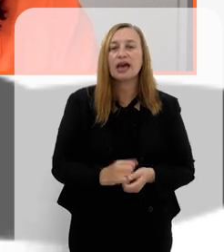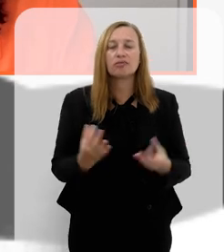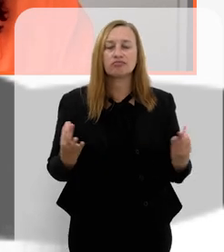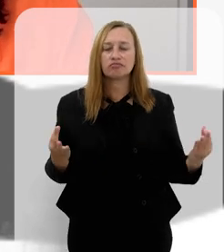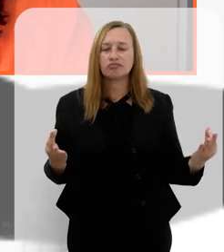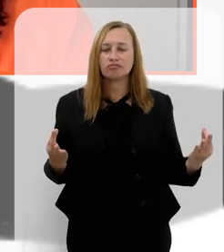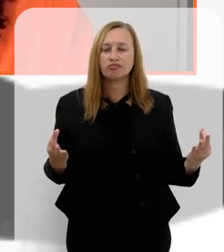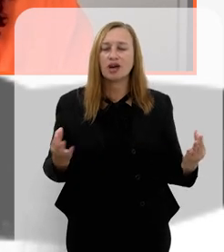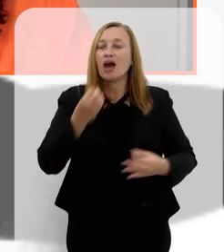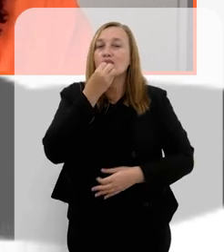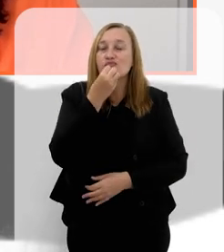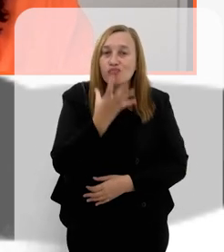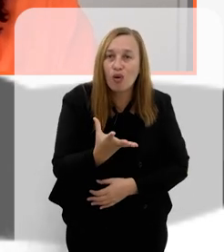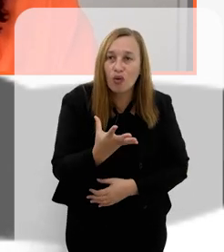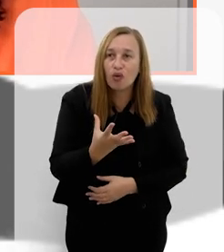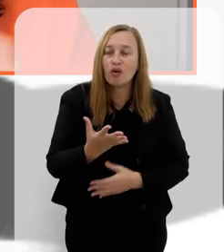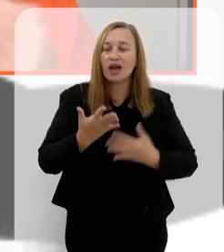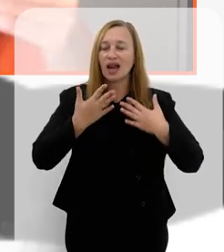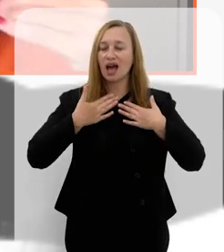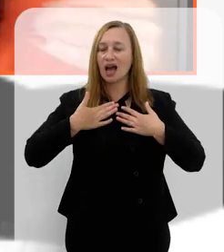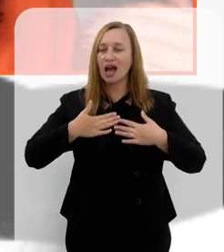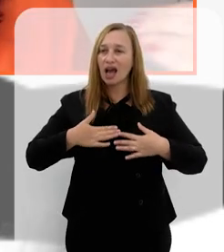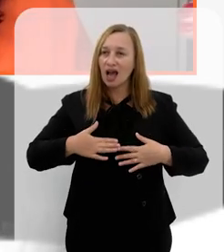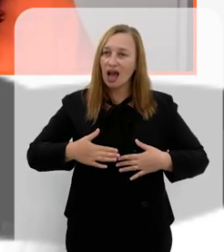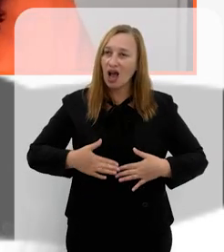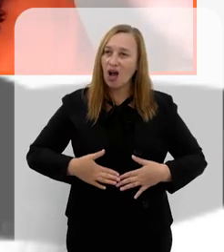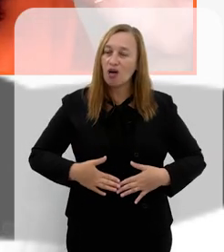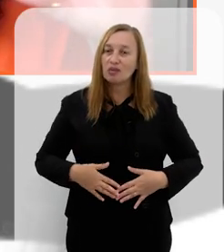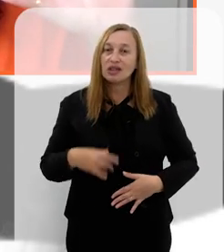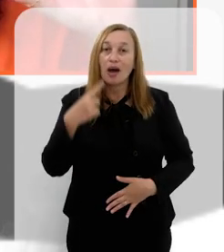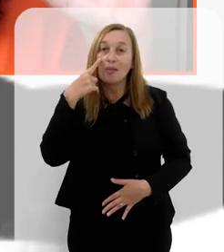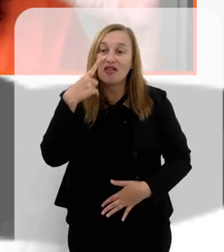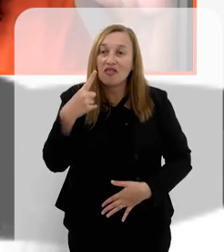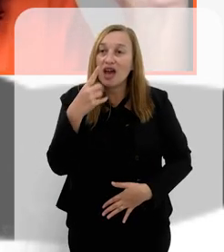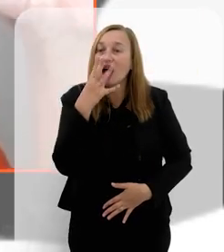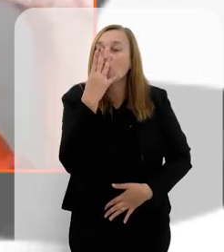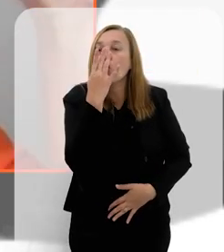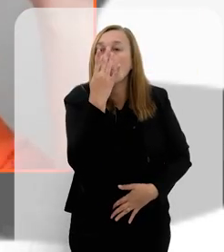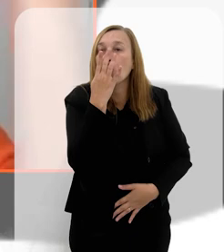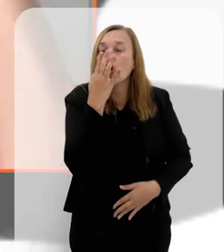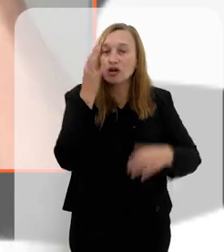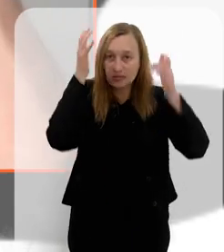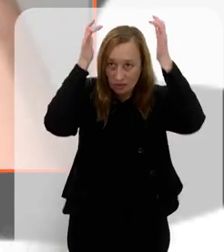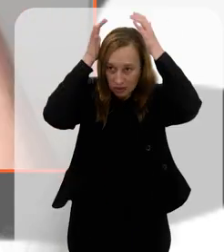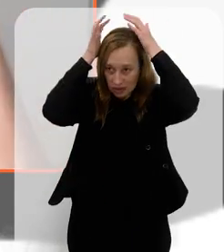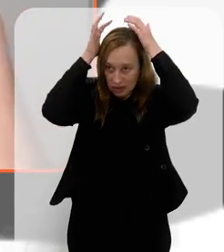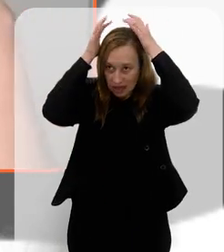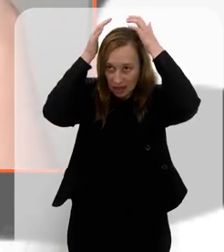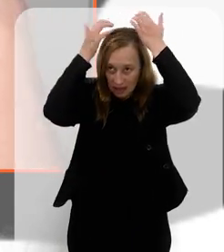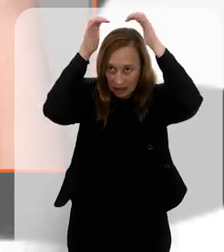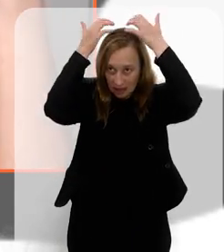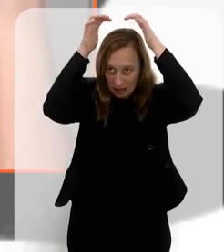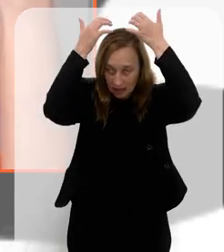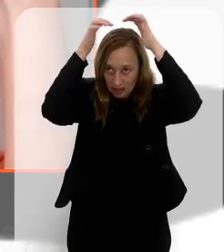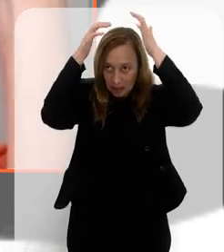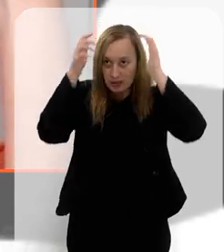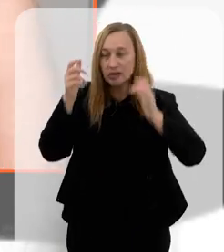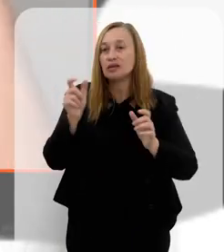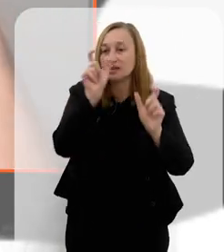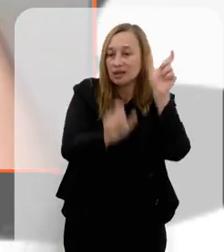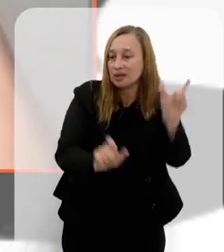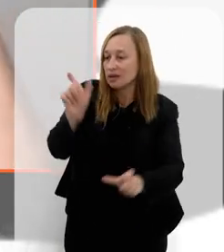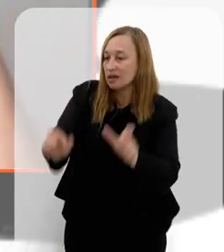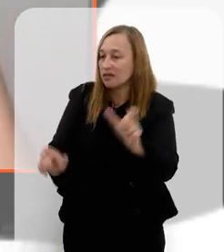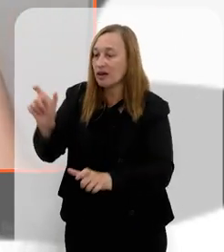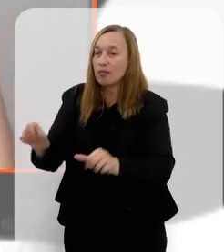que a meditação é benéfica, que ela tranquiliza, dá para ver a cor do cérebro das pessoas, a cor